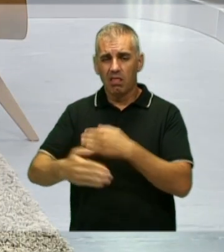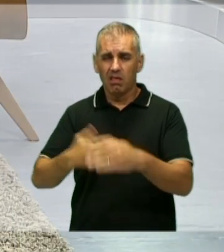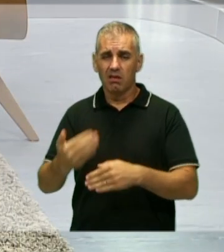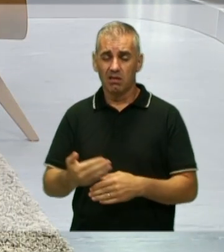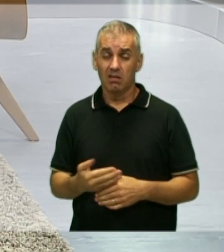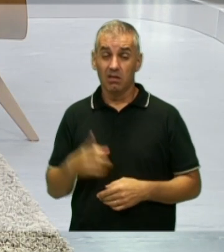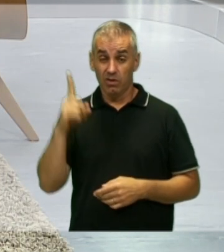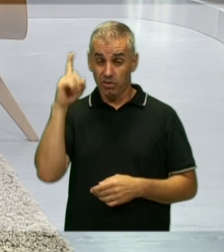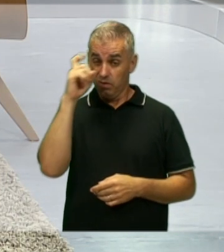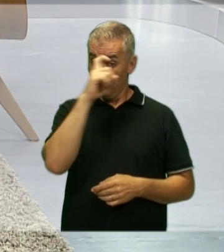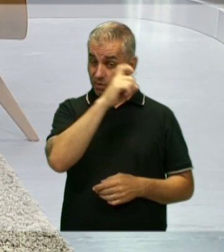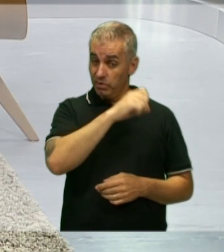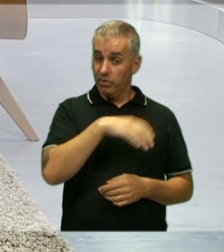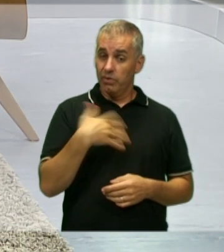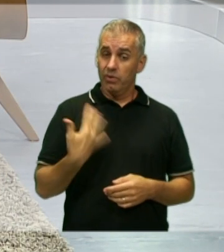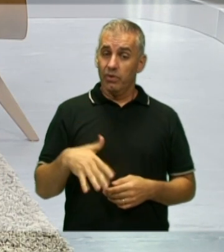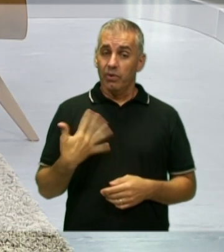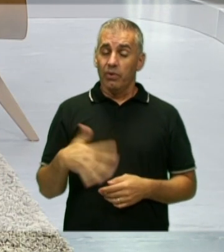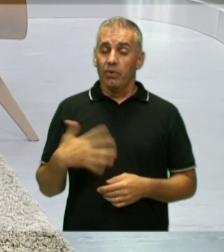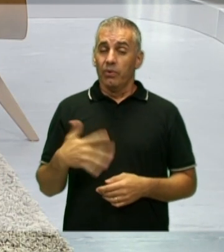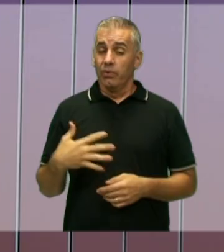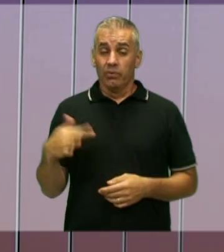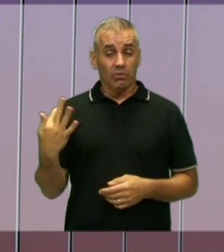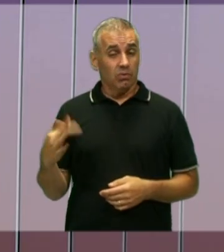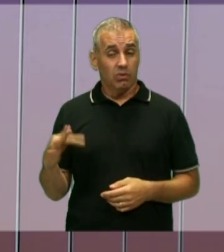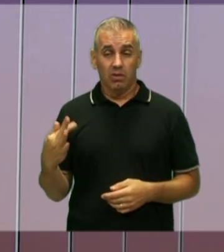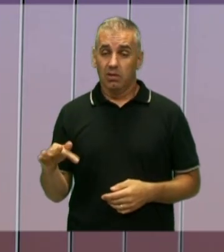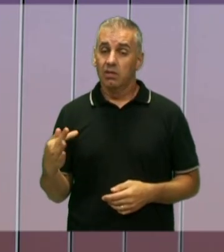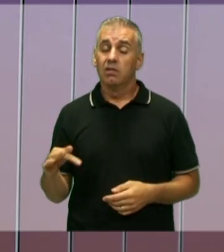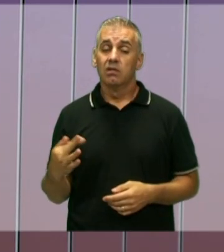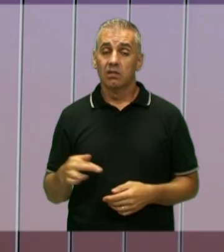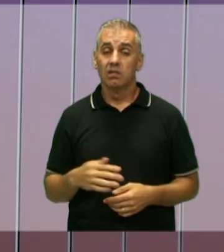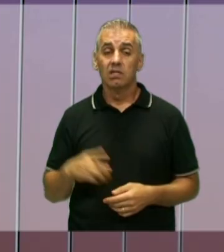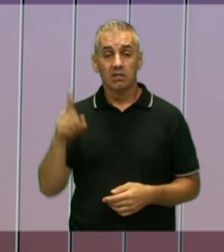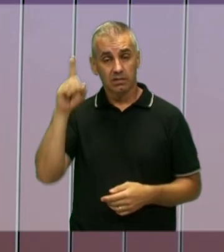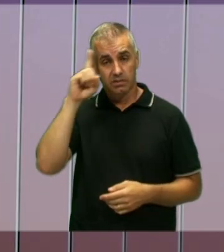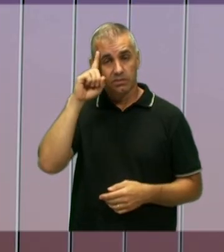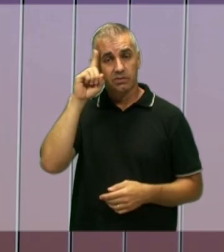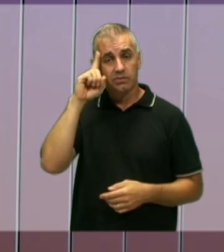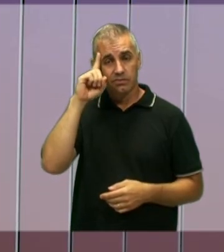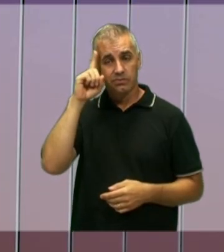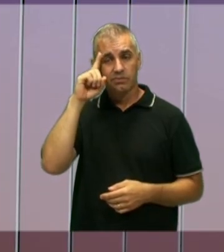aí depois tu vai me falar, né? É dolorido o processo, né? É um processo